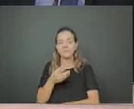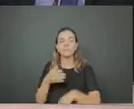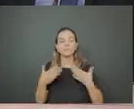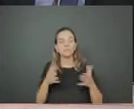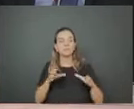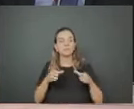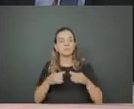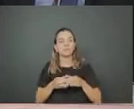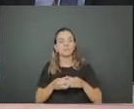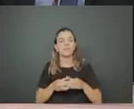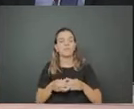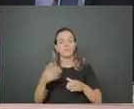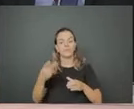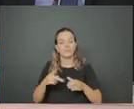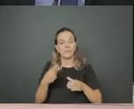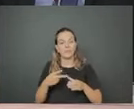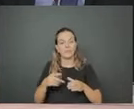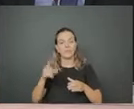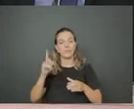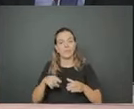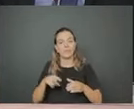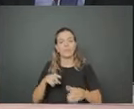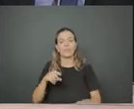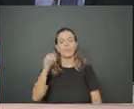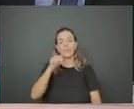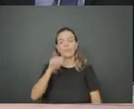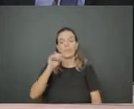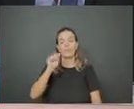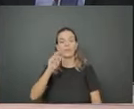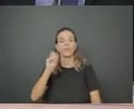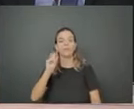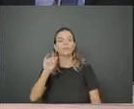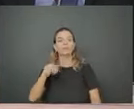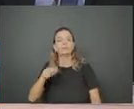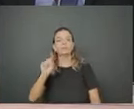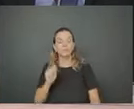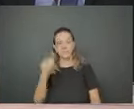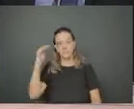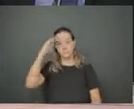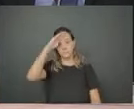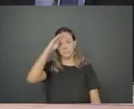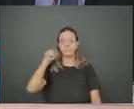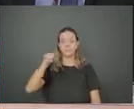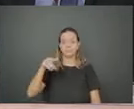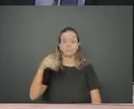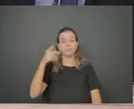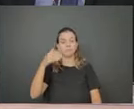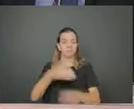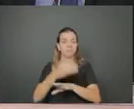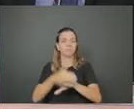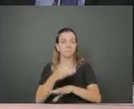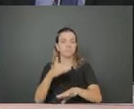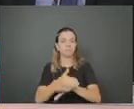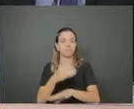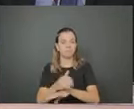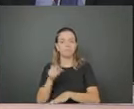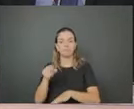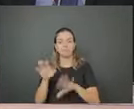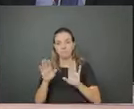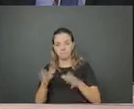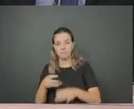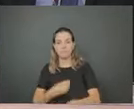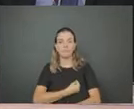Carolina, né? Carolina é uma pessoa muito participativa. Inclusive, eu acho que ela já veio aqui falar com os senhores. E a gente tem buscado,